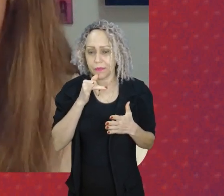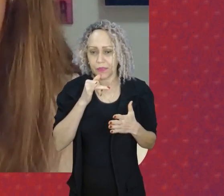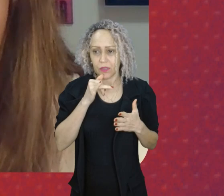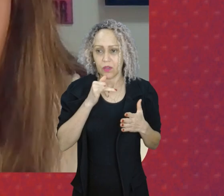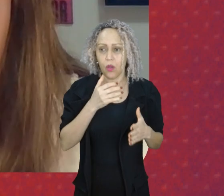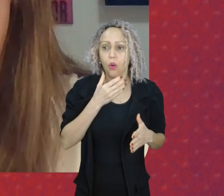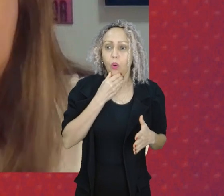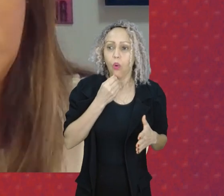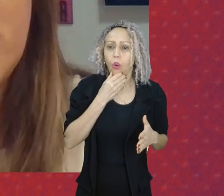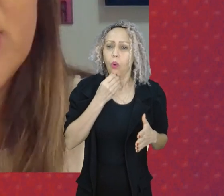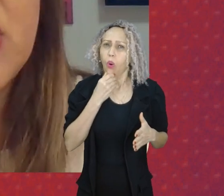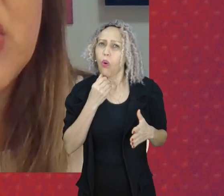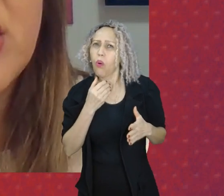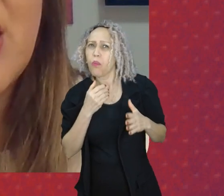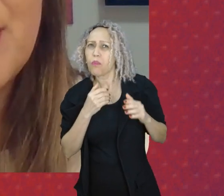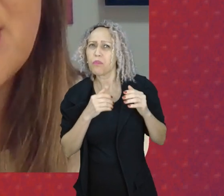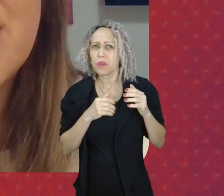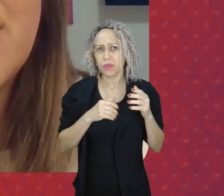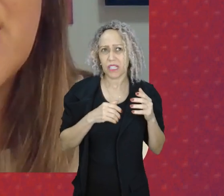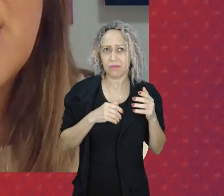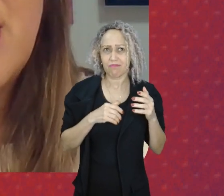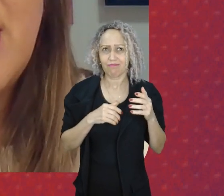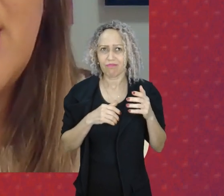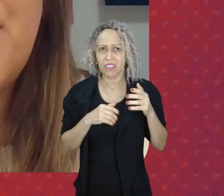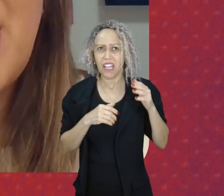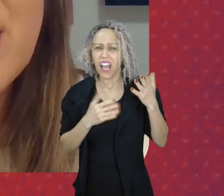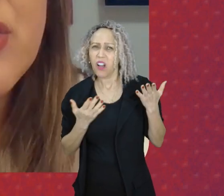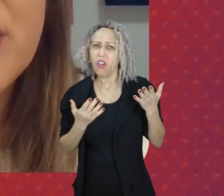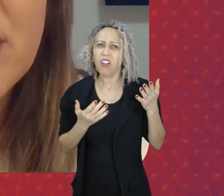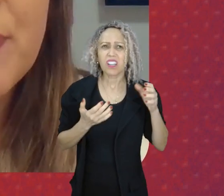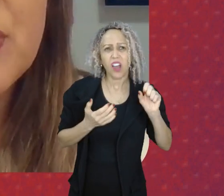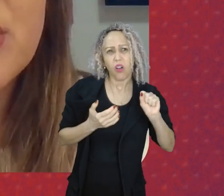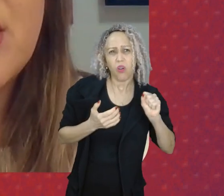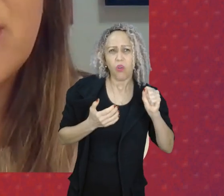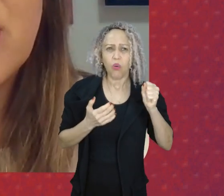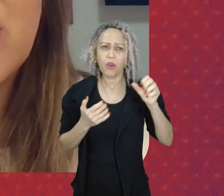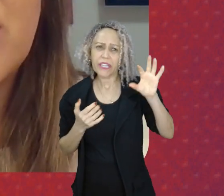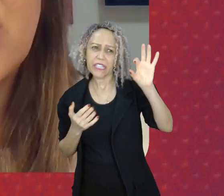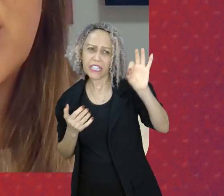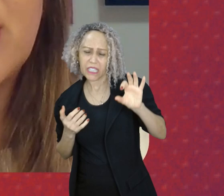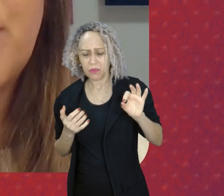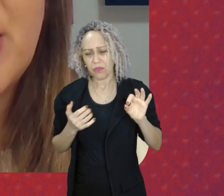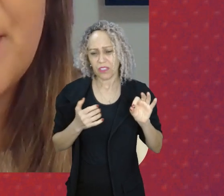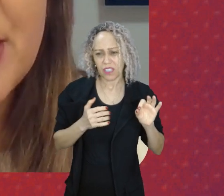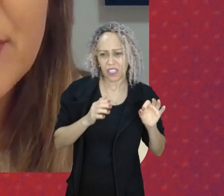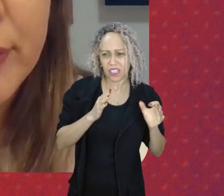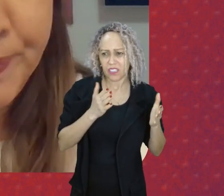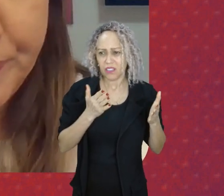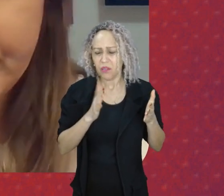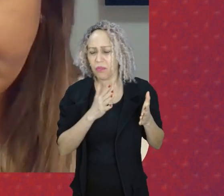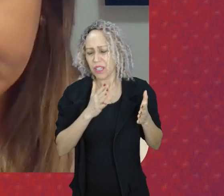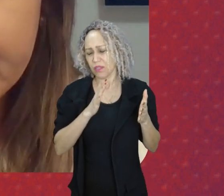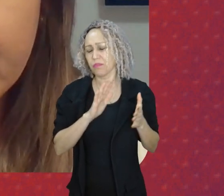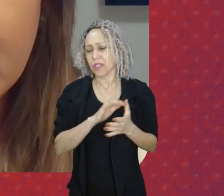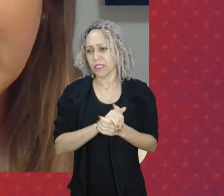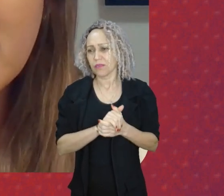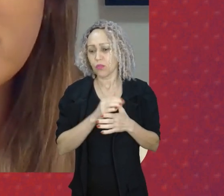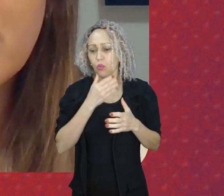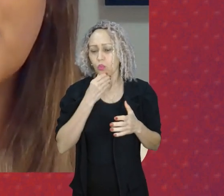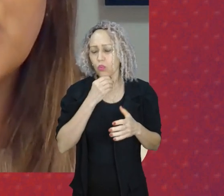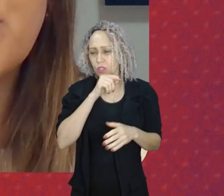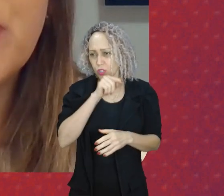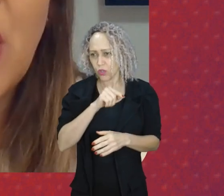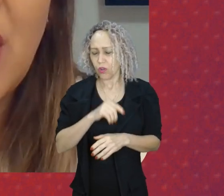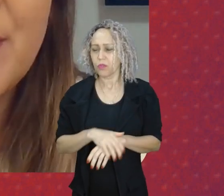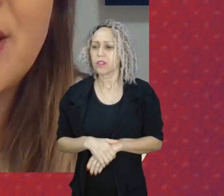em 80%, vamos ver se a gente chega lá, mas assim, mais de 80% a gente vai chegar do parlamento,